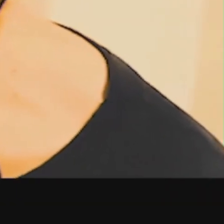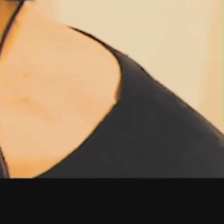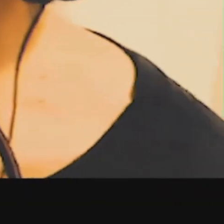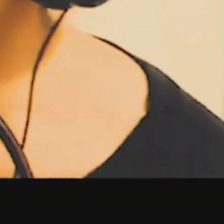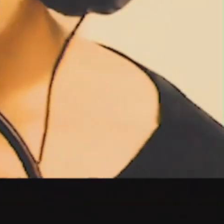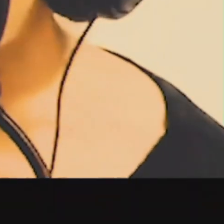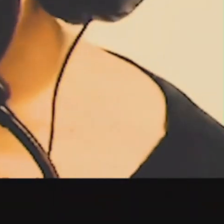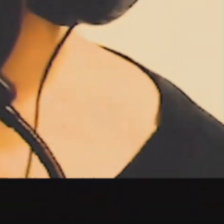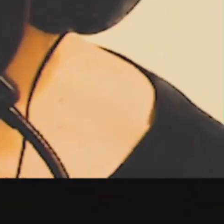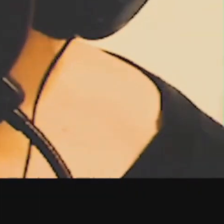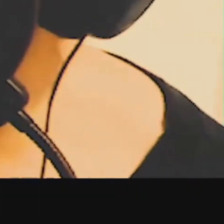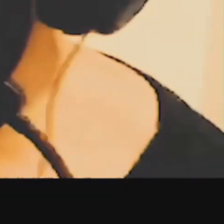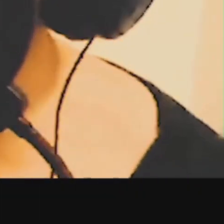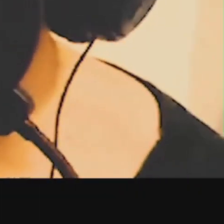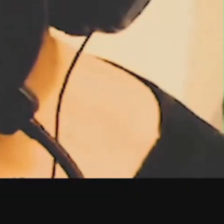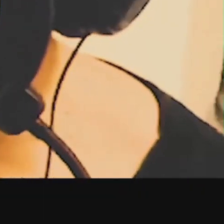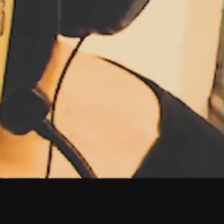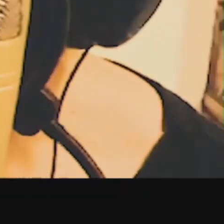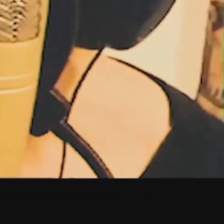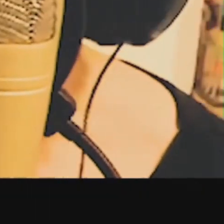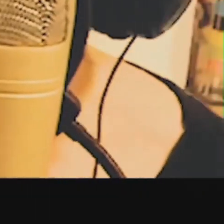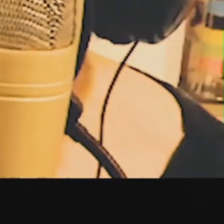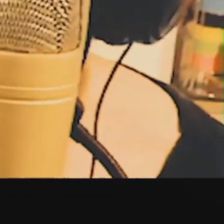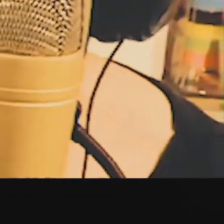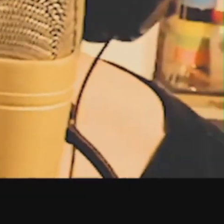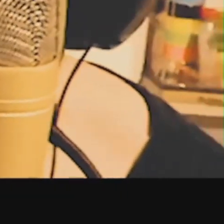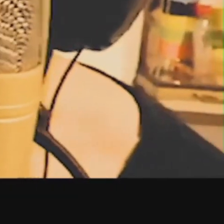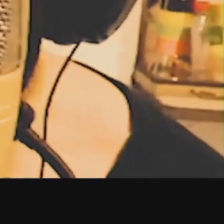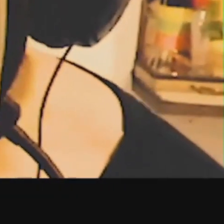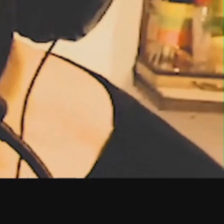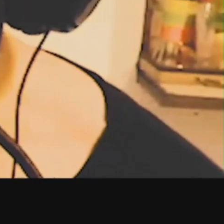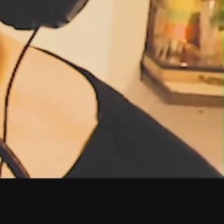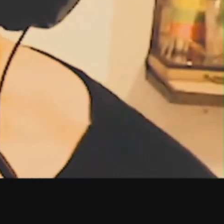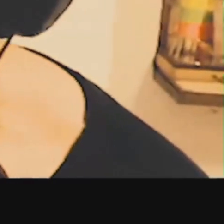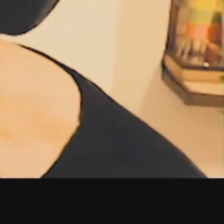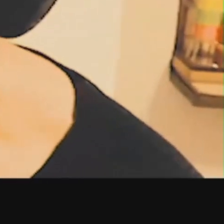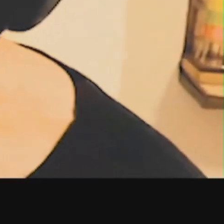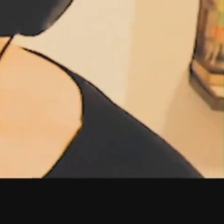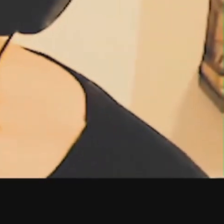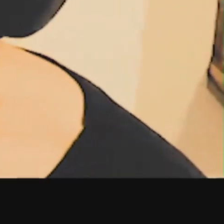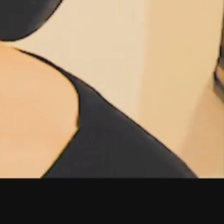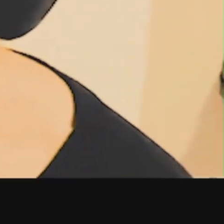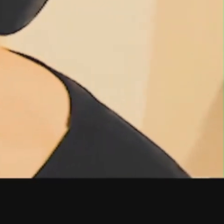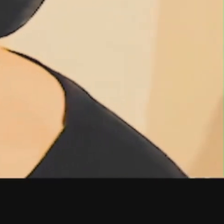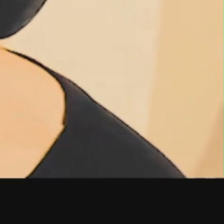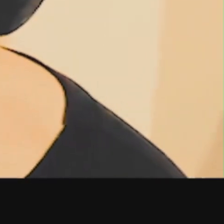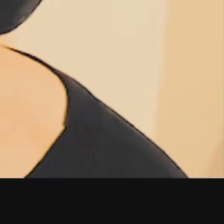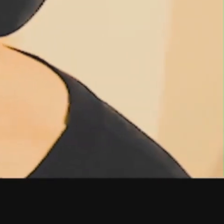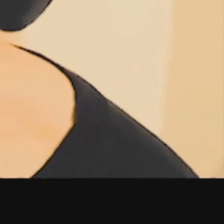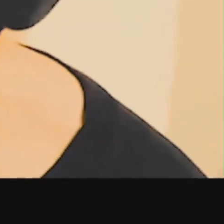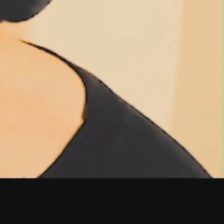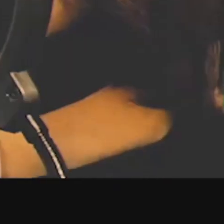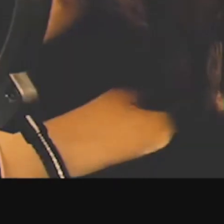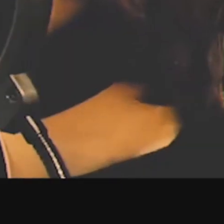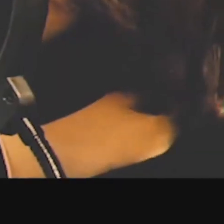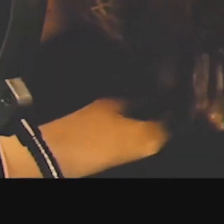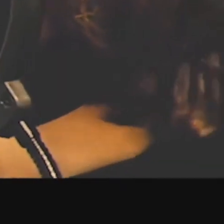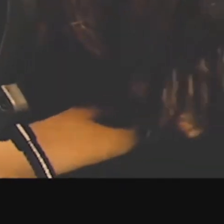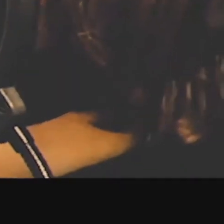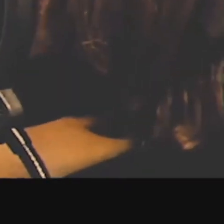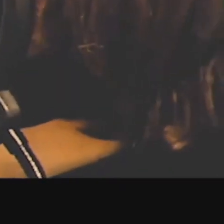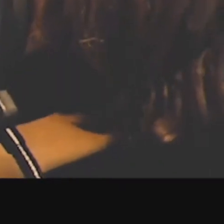tantas batalhas, não abaixarei minha guarda. Sorriso no rosto, volta de novo. Vale mais que 1000